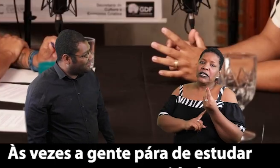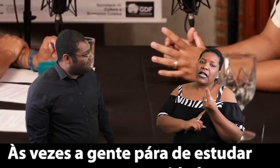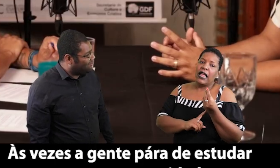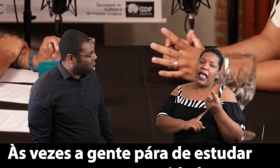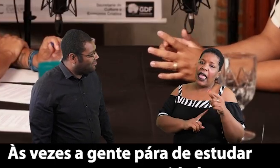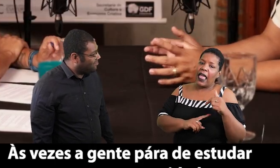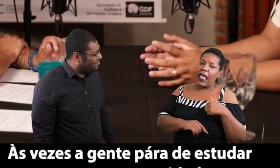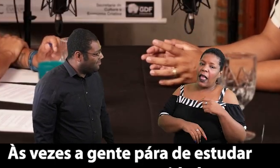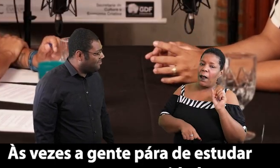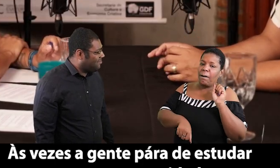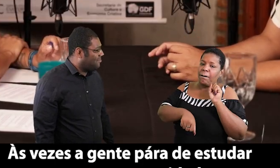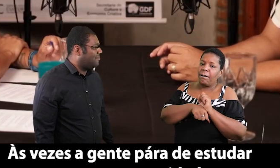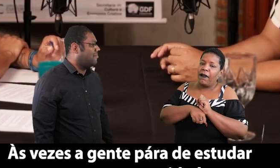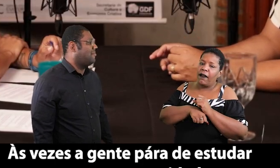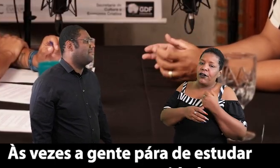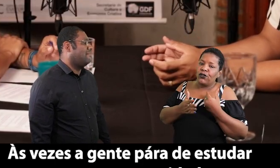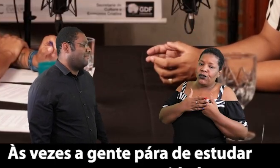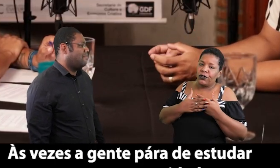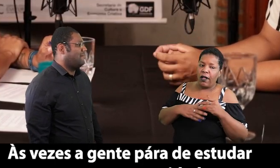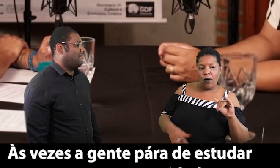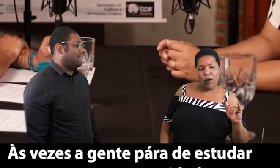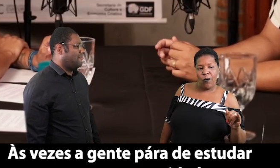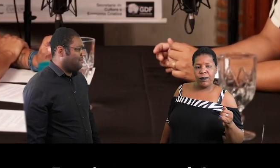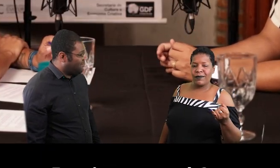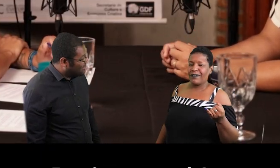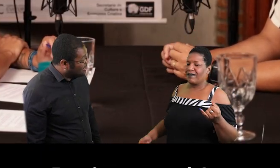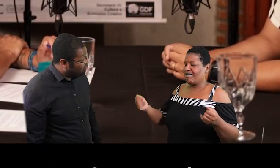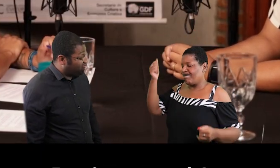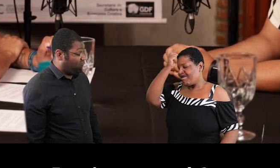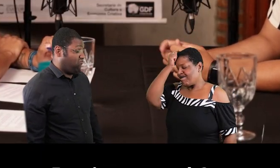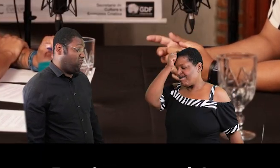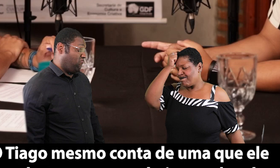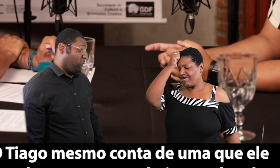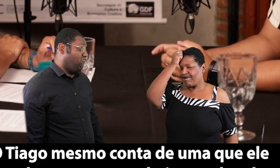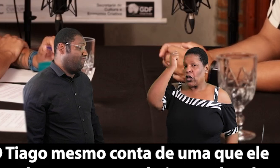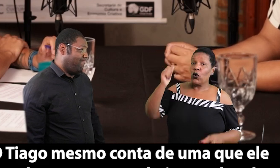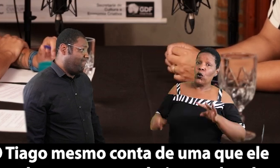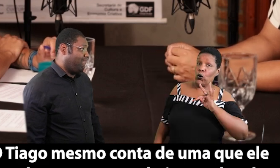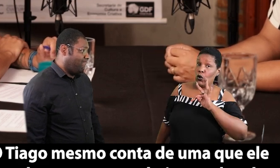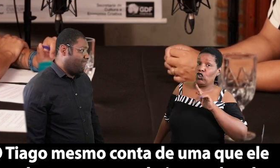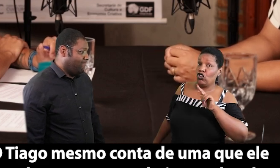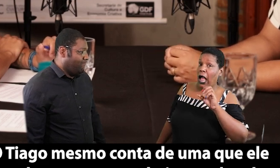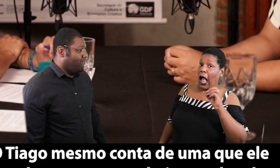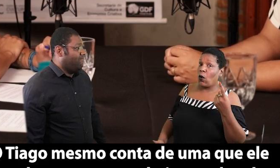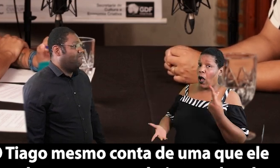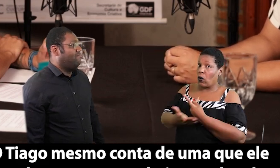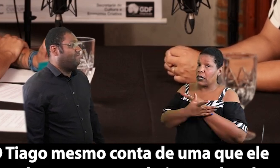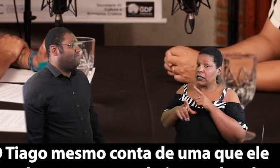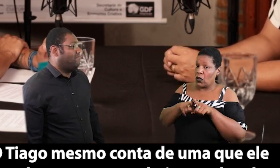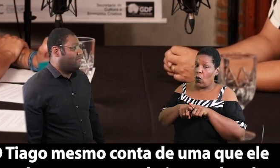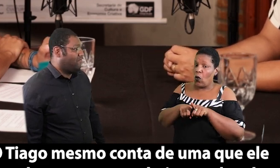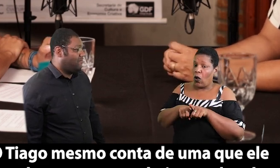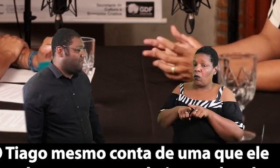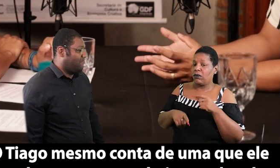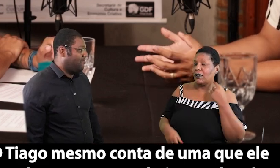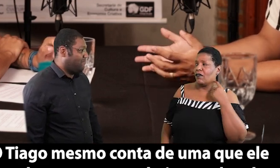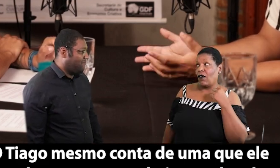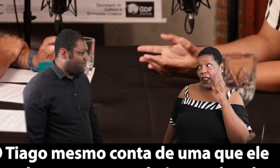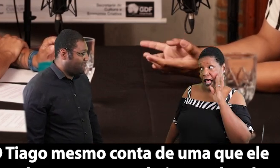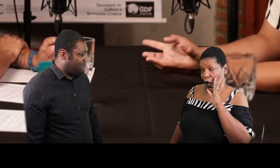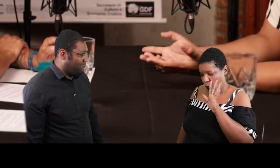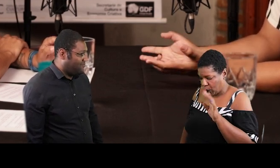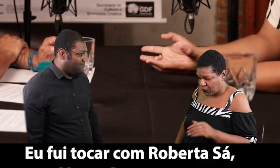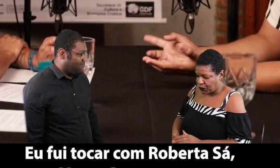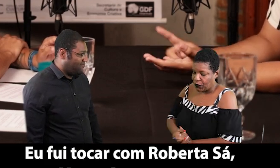Às vezes a gente para de estudar e vem a oportunidade e você se arrepende. O Thiago mesmo conta de uma que ele me botou que eu achei super